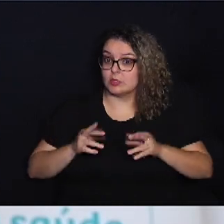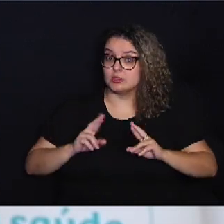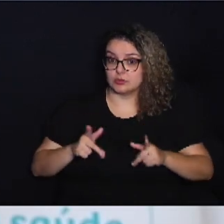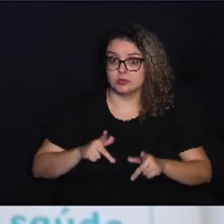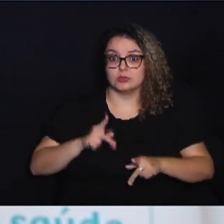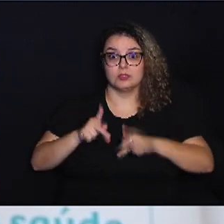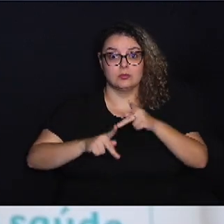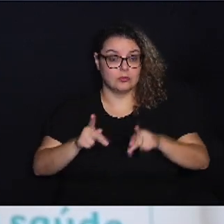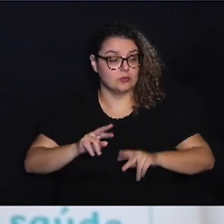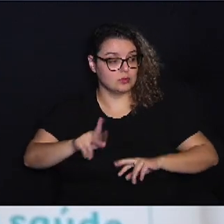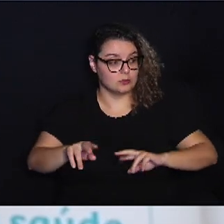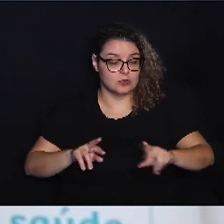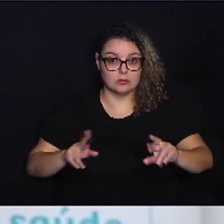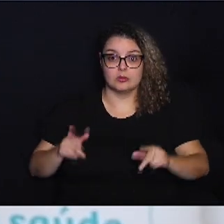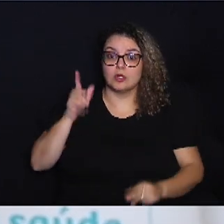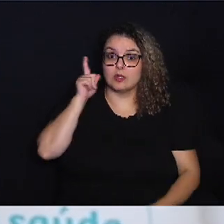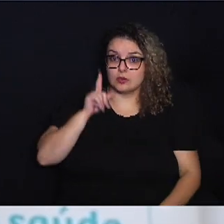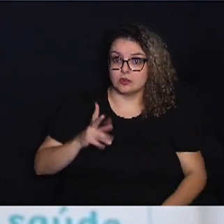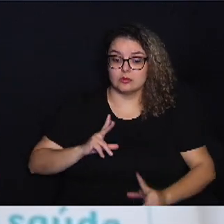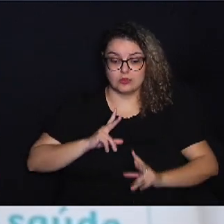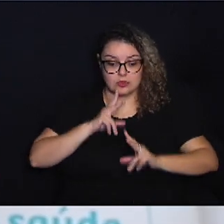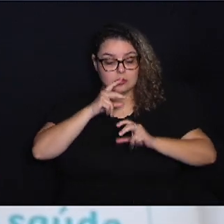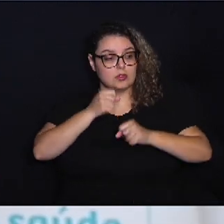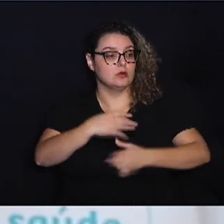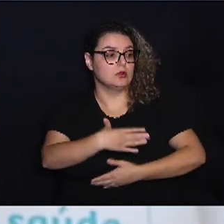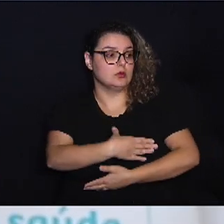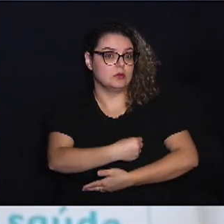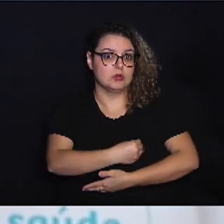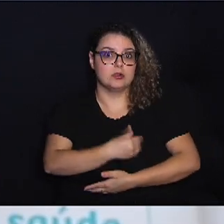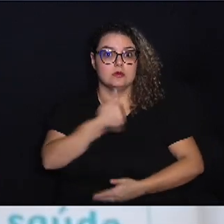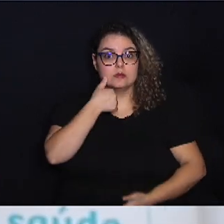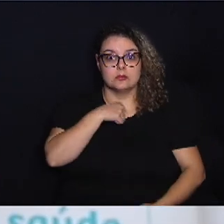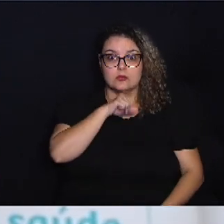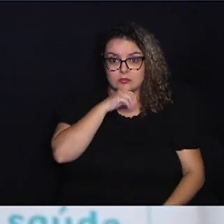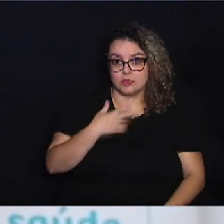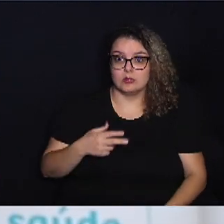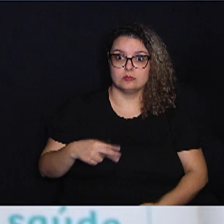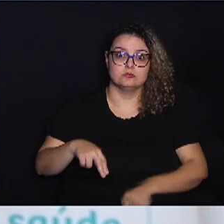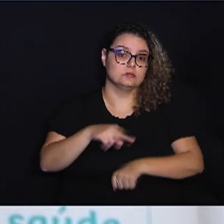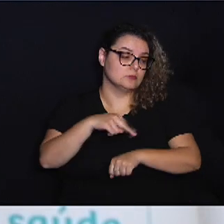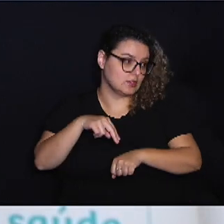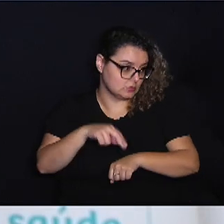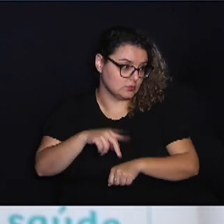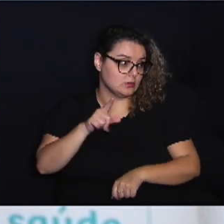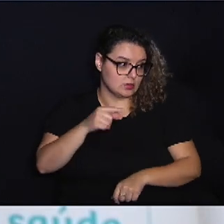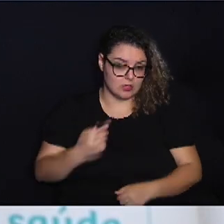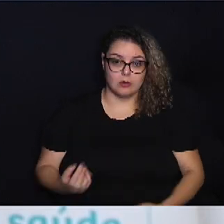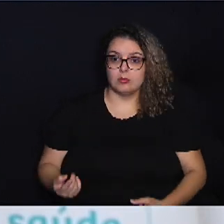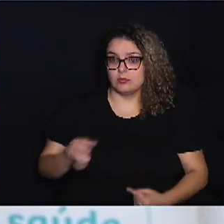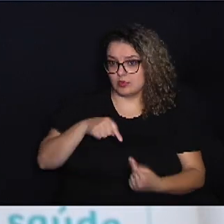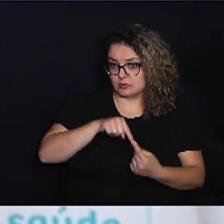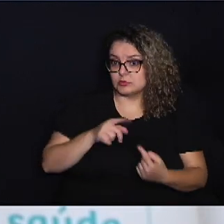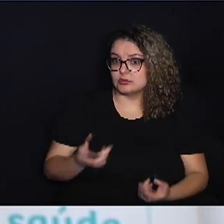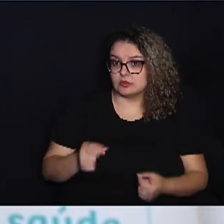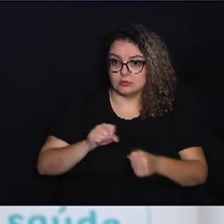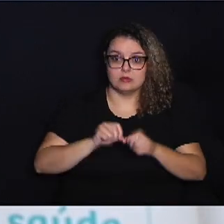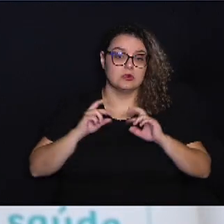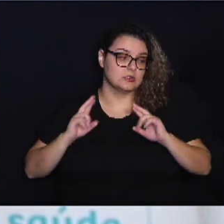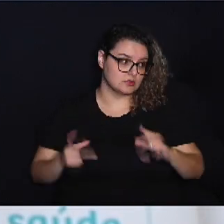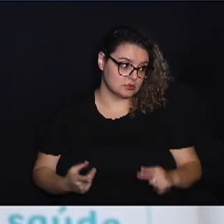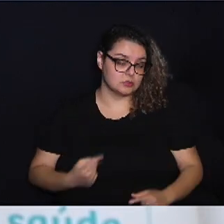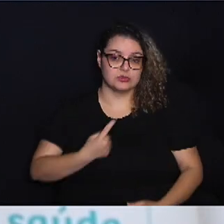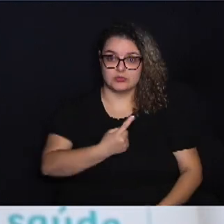públicos diferentes, a gente vai conseguir fortalecer o aleitamento materno a nível nacional, que é o objetivo, e fazer a diferença na vida de